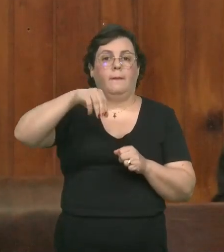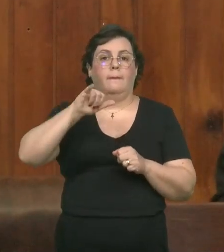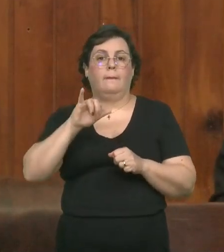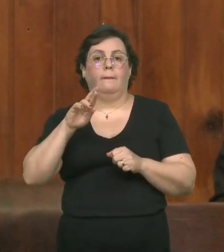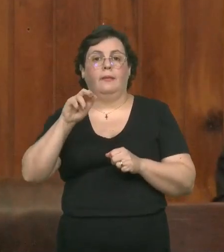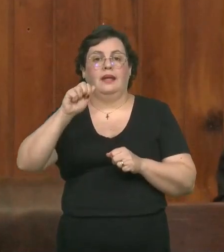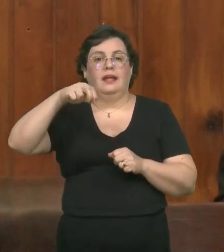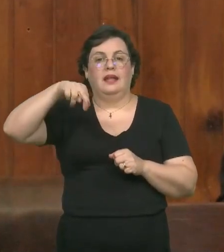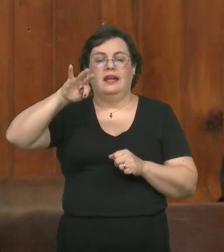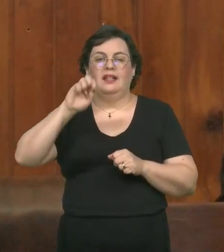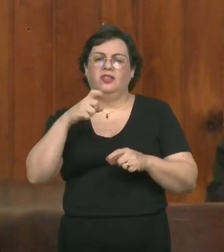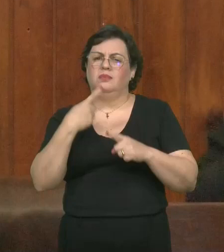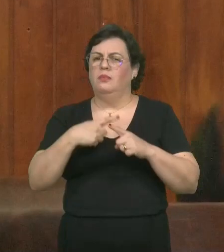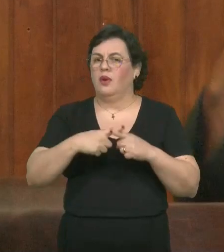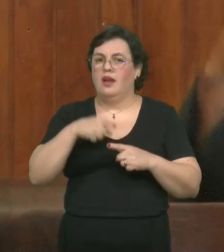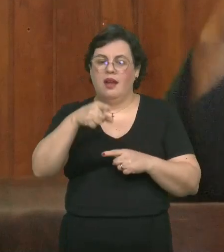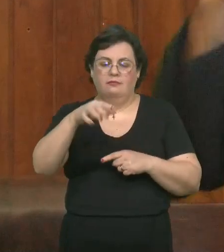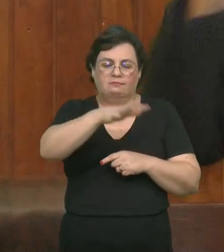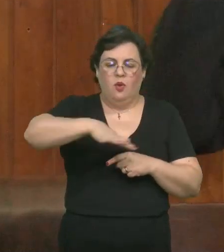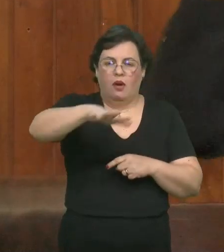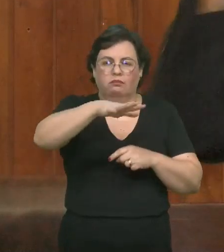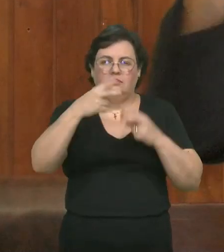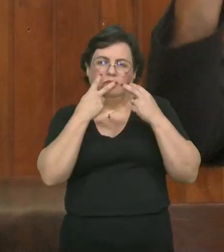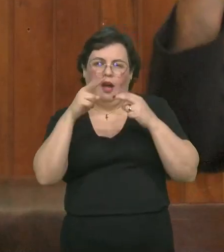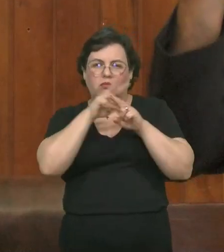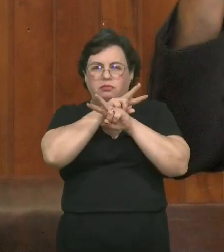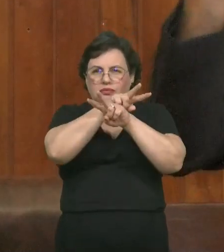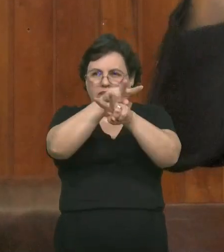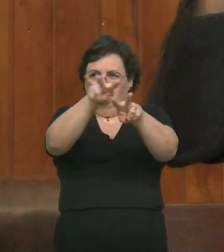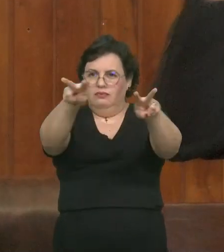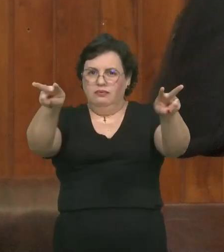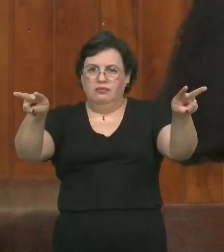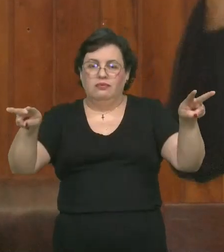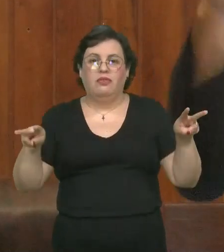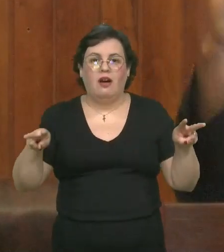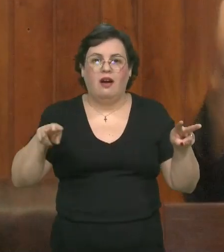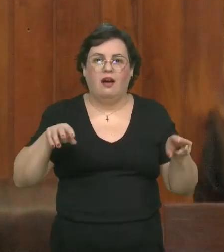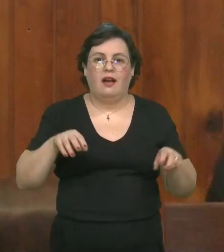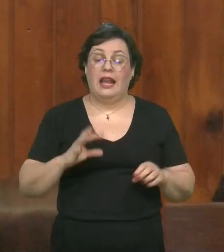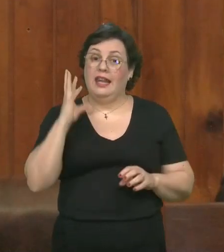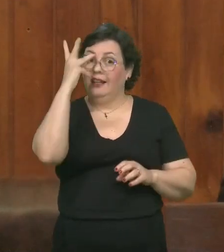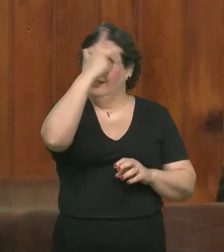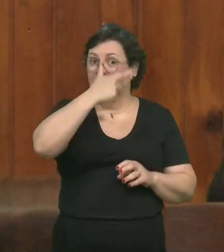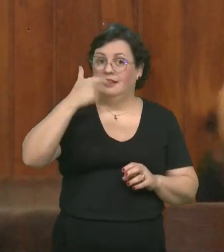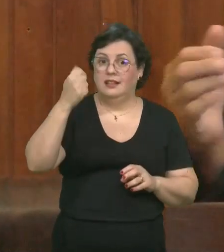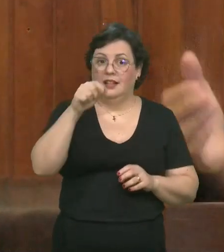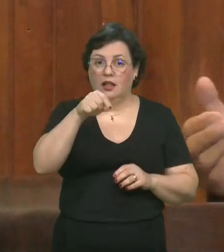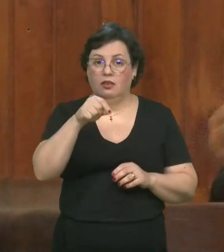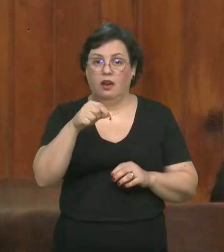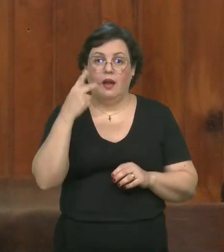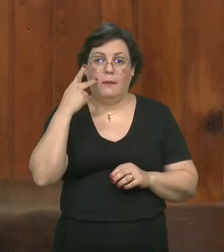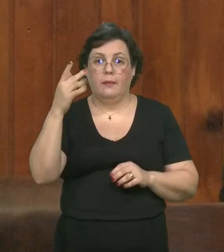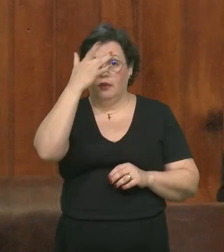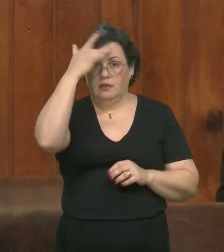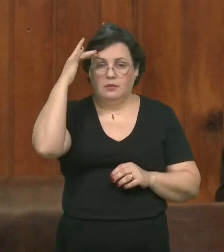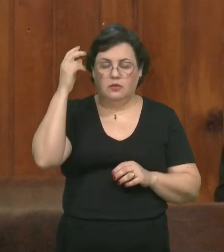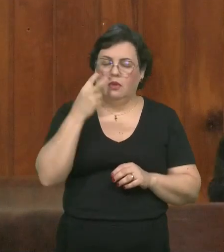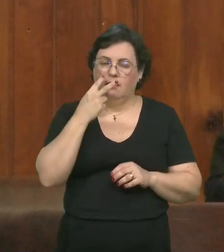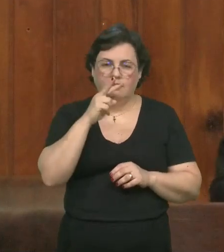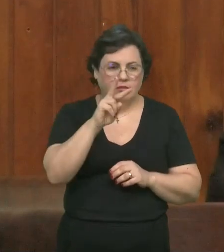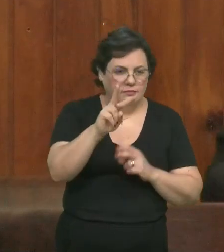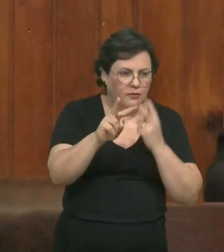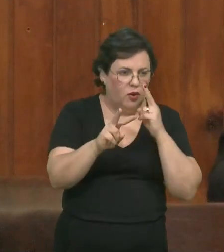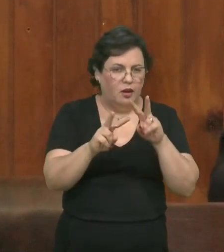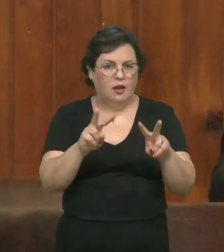que é exuberante, uma vista e um vale que ficaria muito lindo. Então a oportunidade de